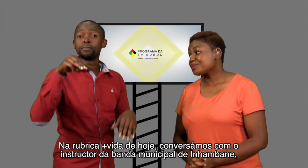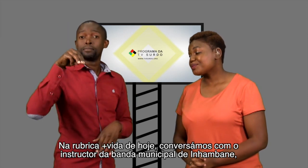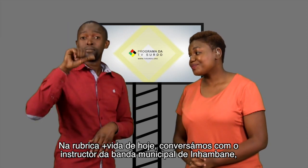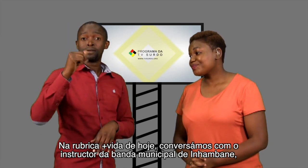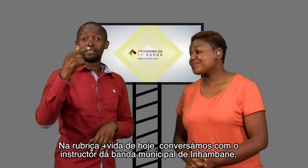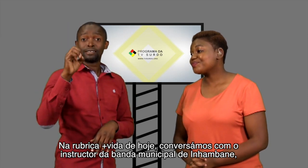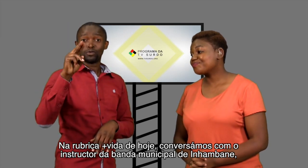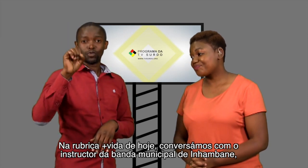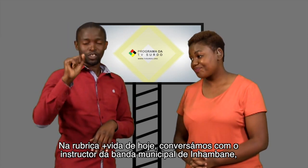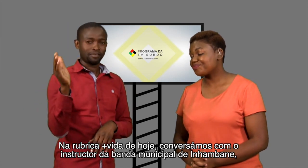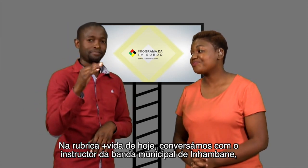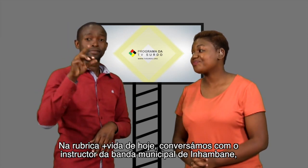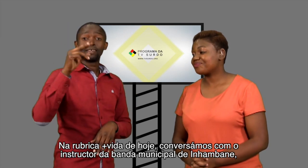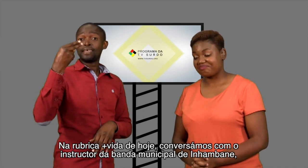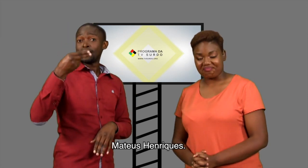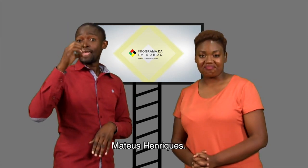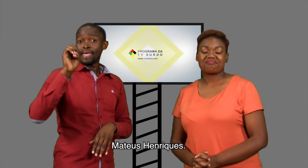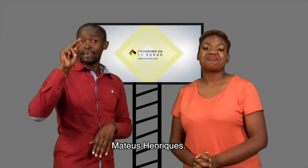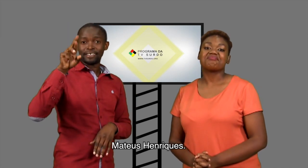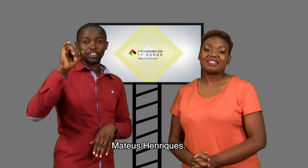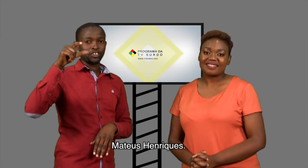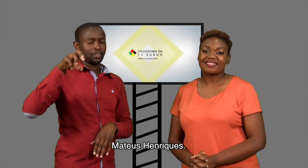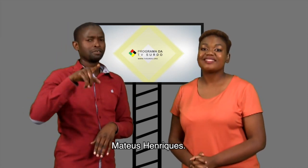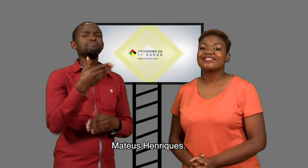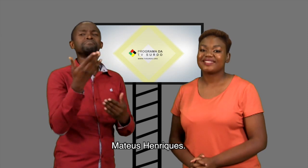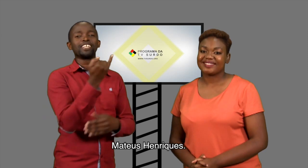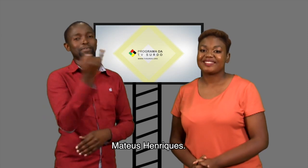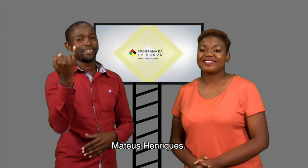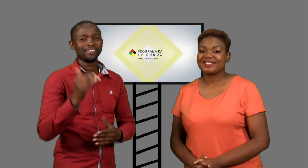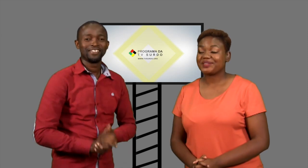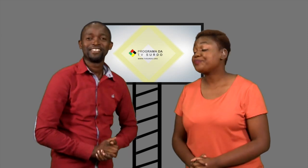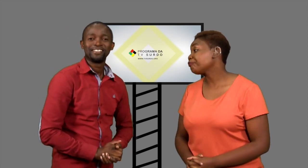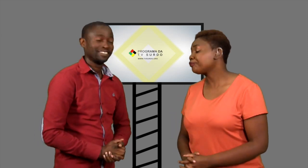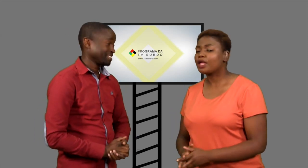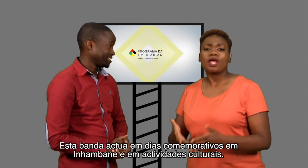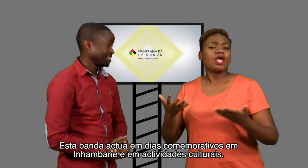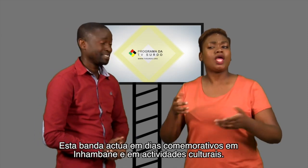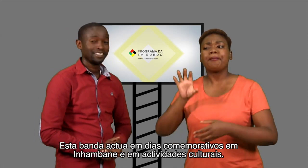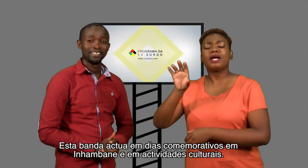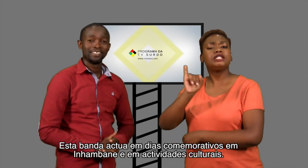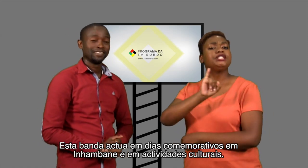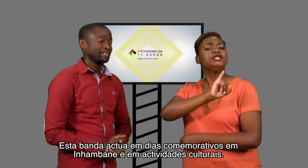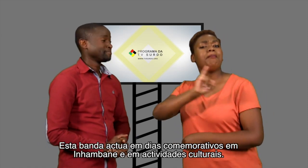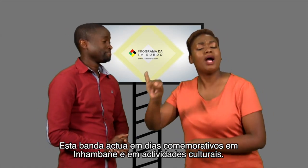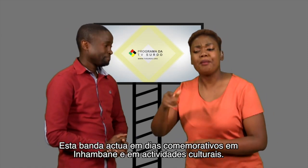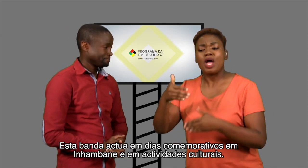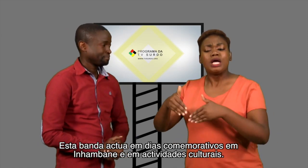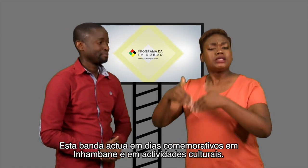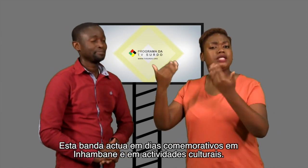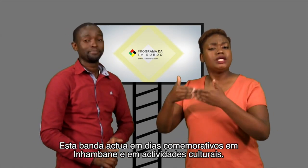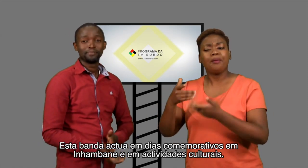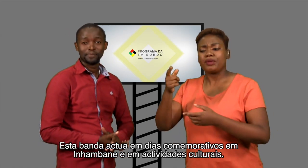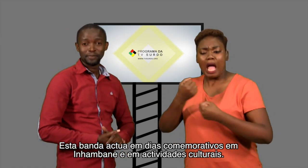da Banda Municipal de Inhambane, Mateus Henriques. Esta banda atua em